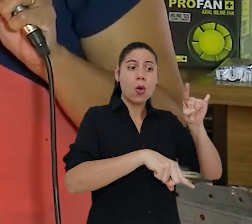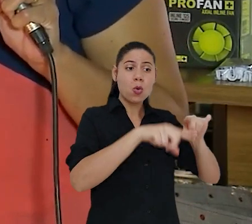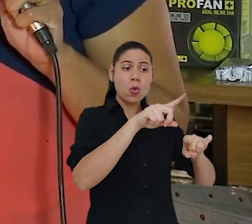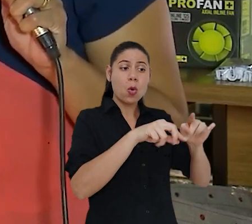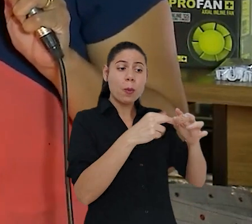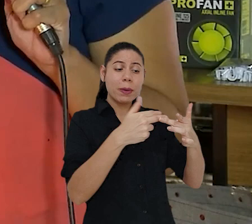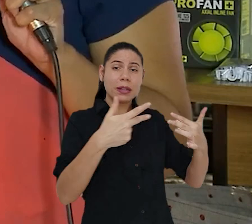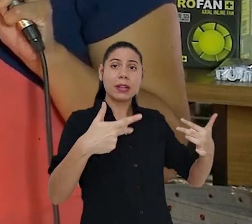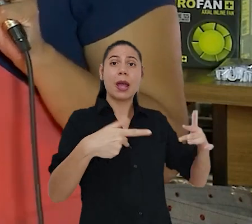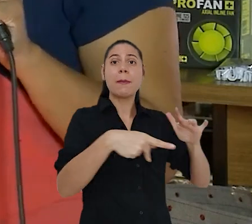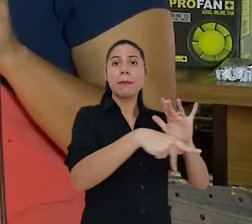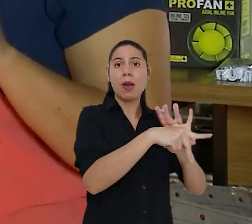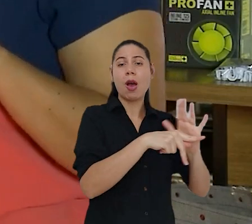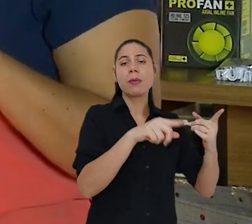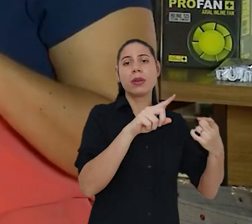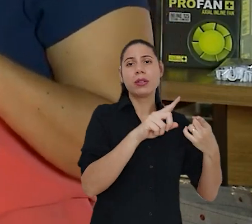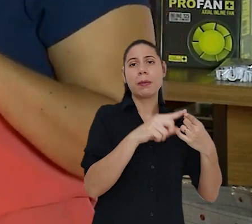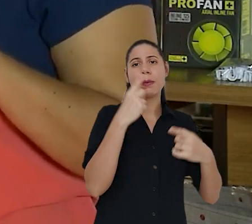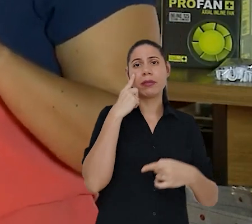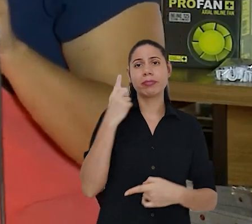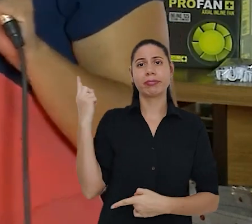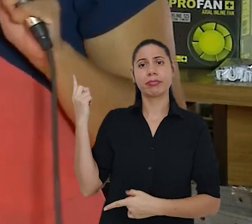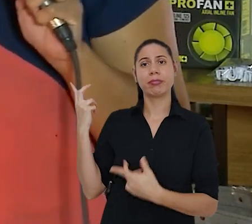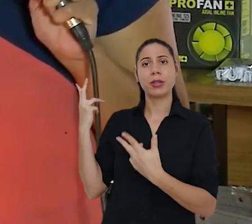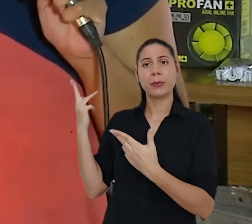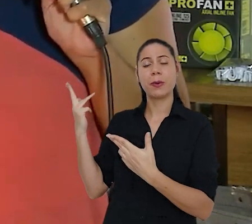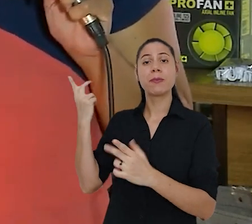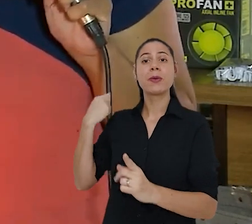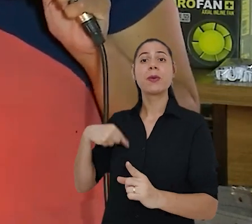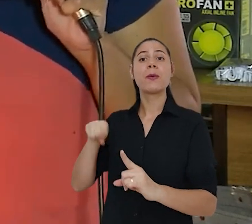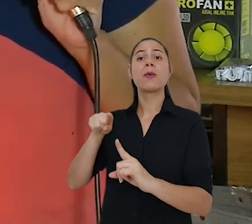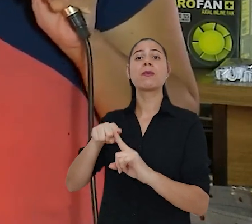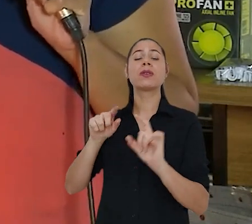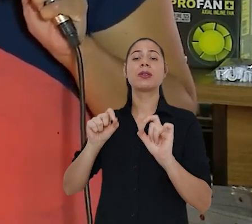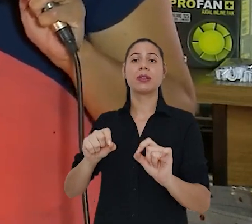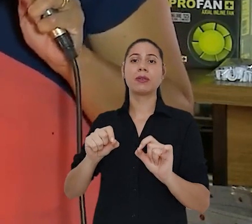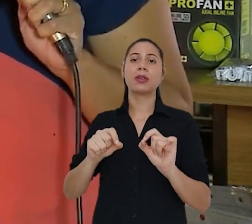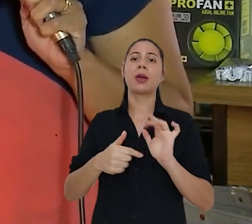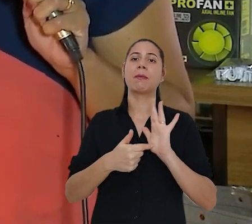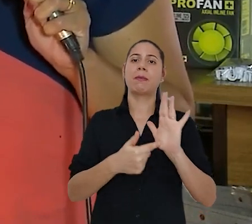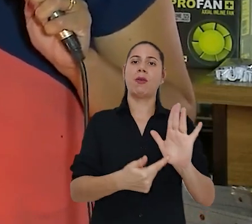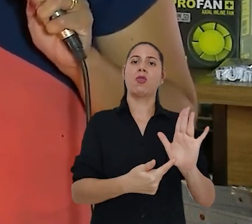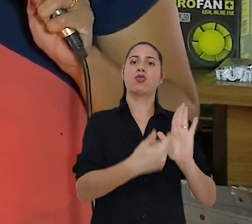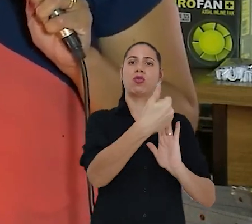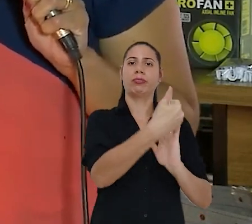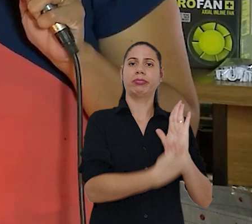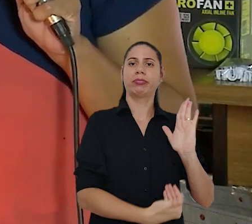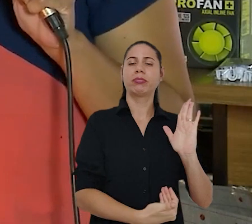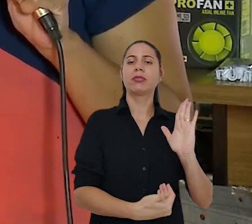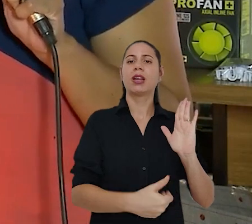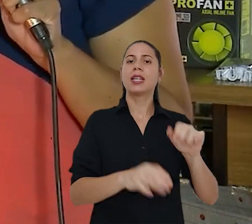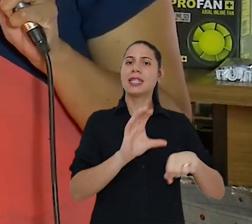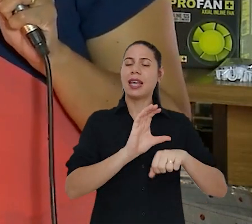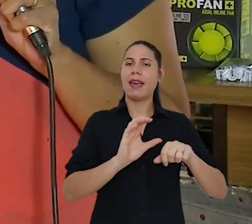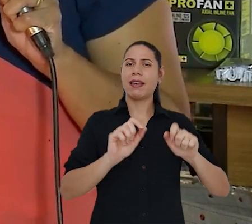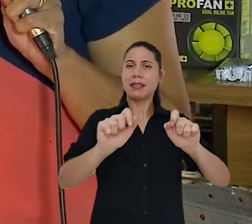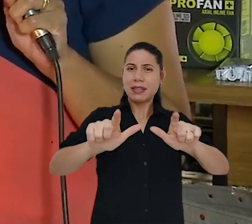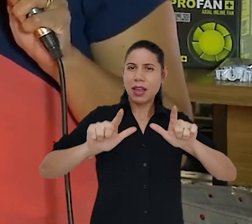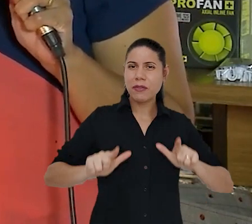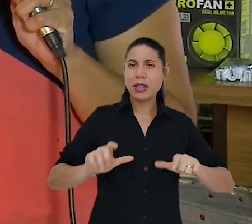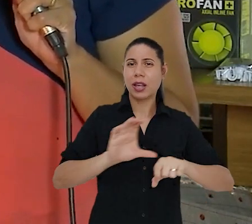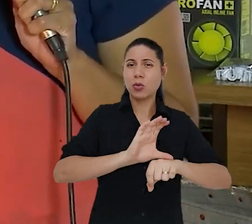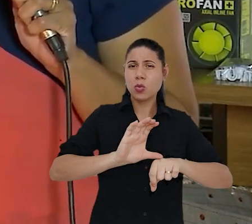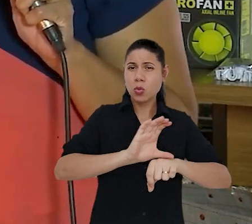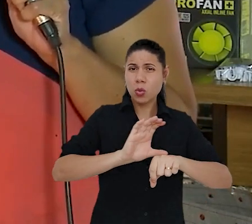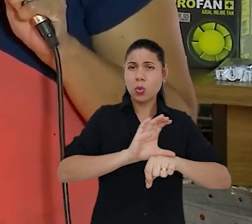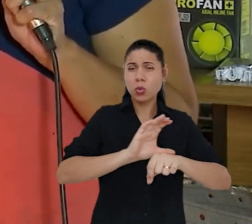apropriados como estufas iguais a essas aqui. Com o objetivo, apresentou certificações de curso atestando capacidade